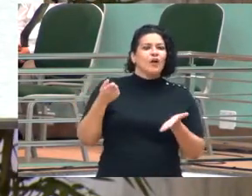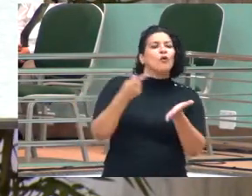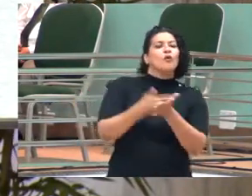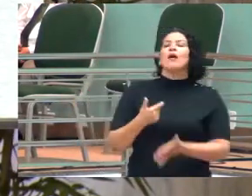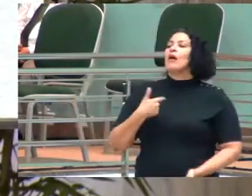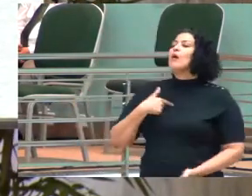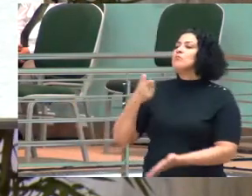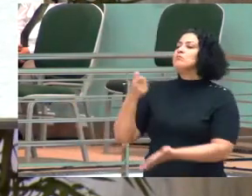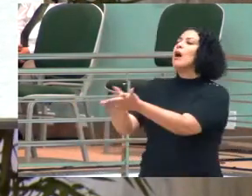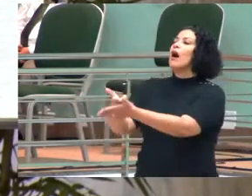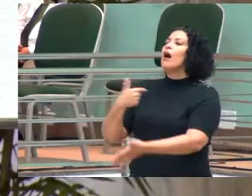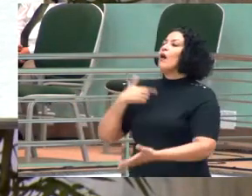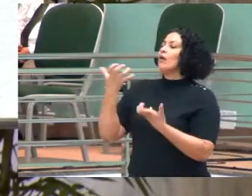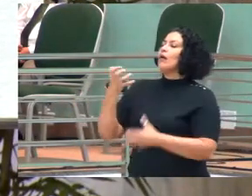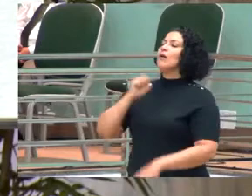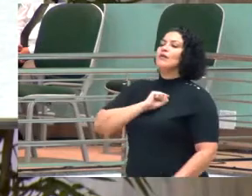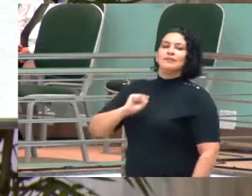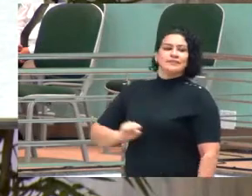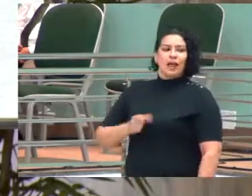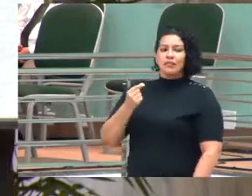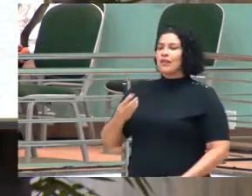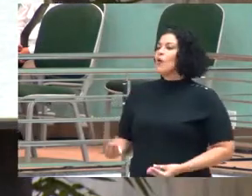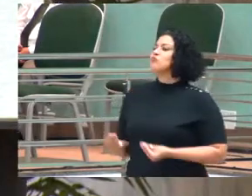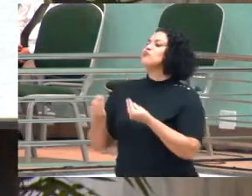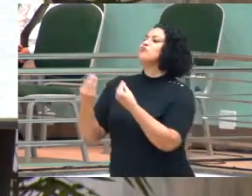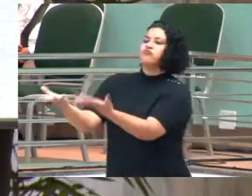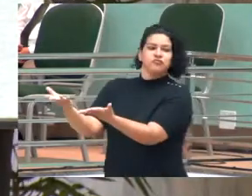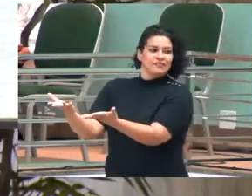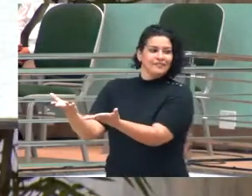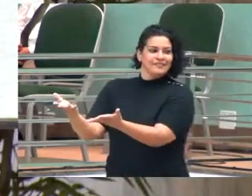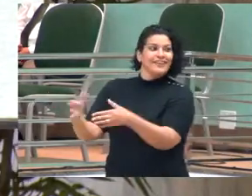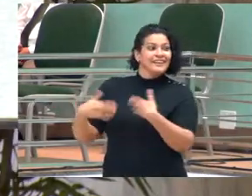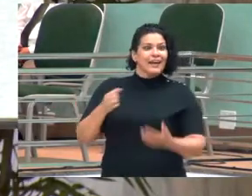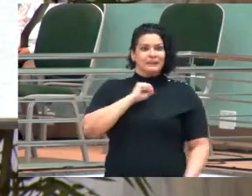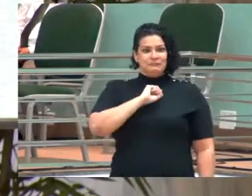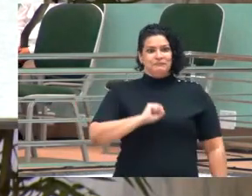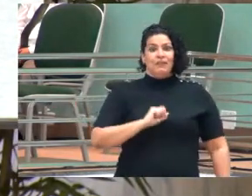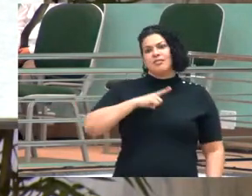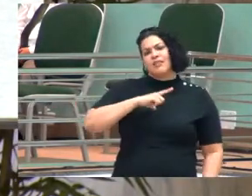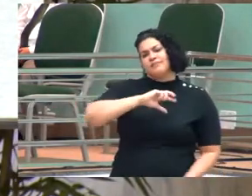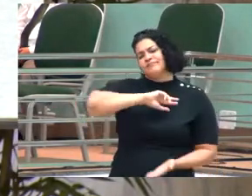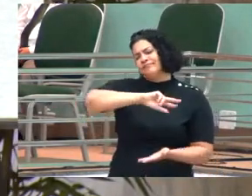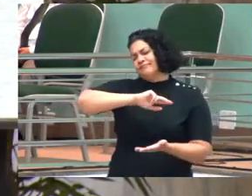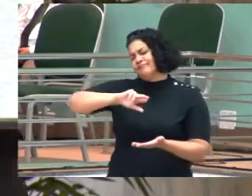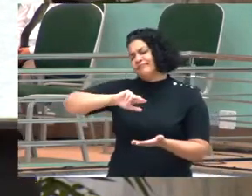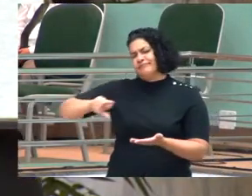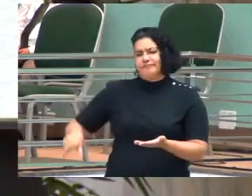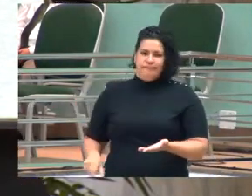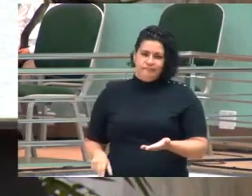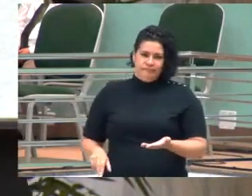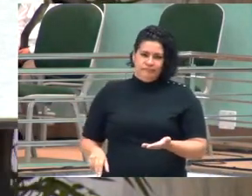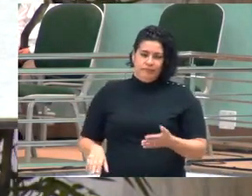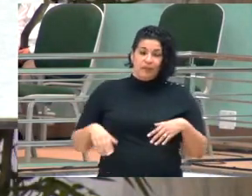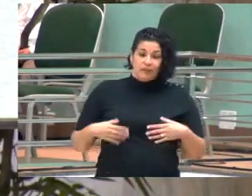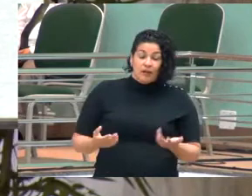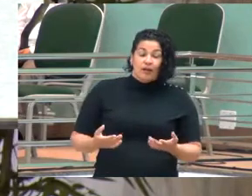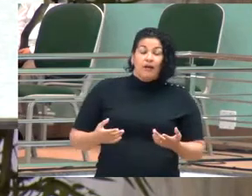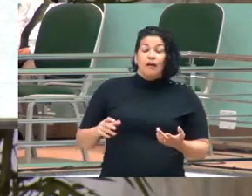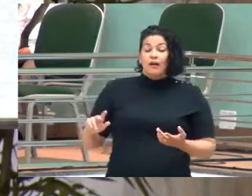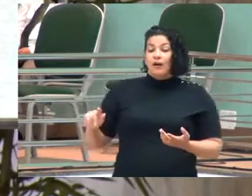era o governador da Judéia. Herodes era tetrarca da Galileia. Filipe, irmão de Herodes,